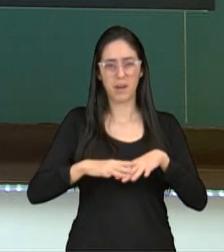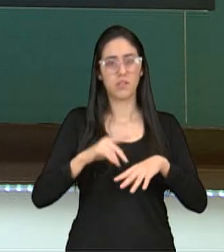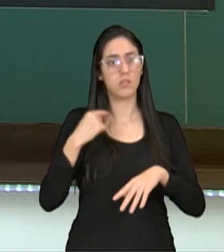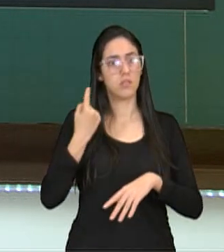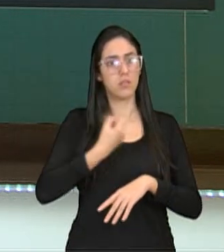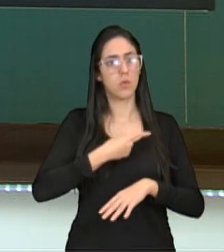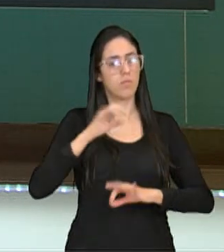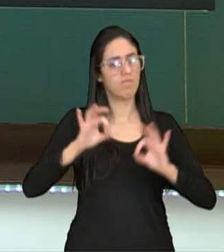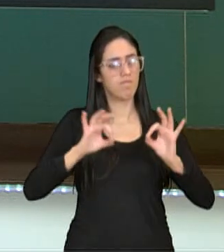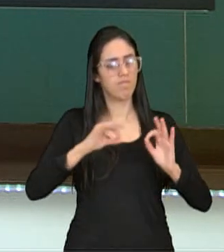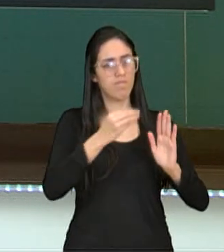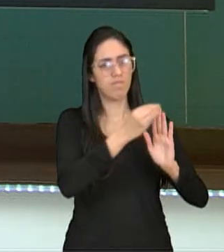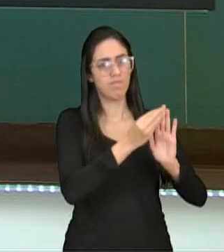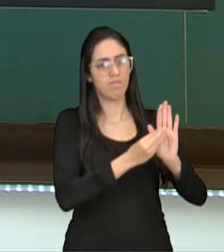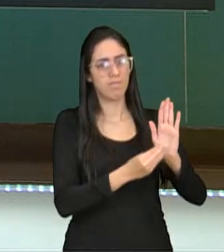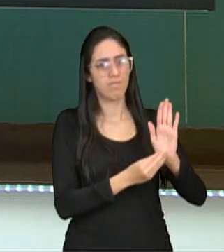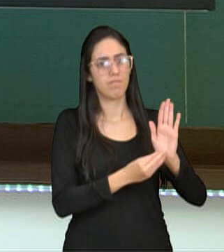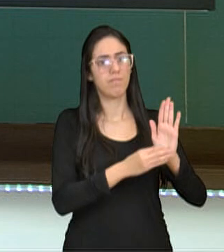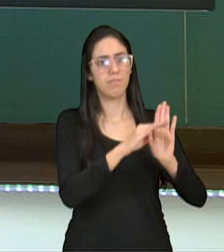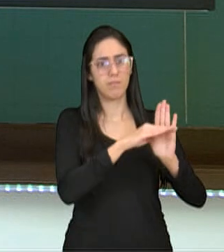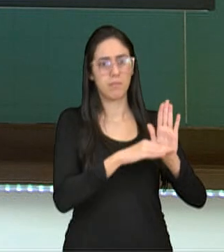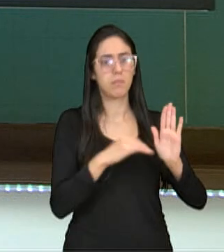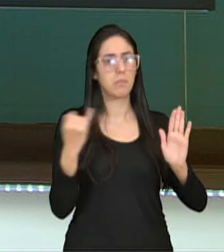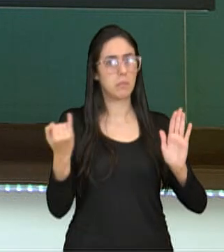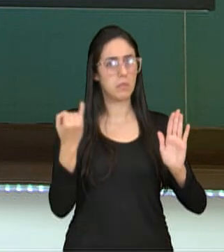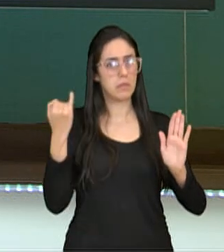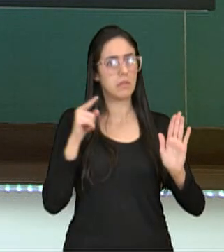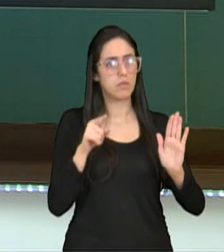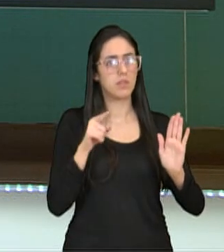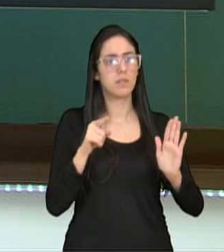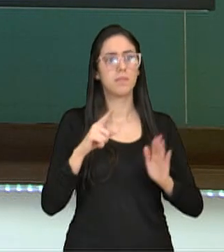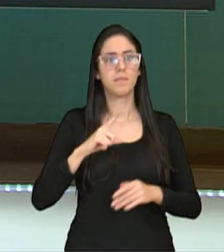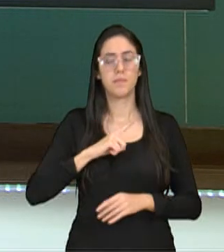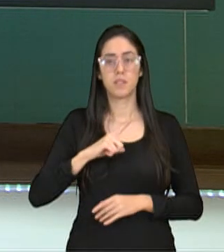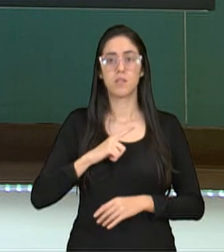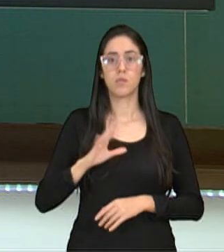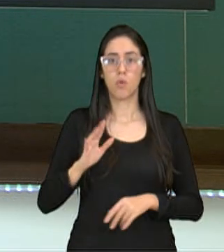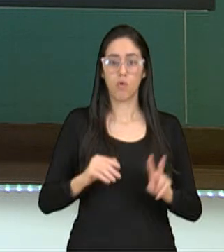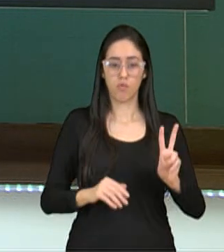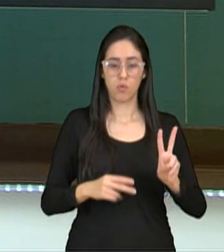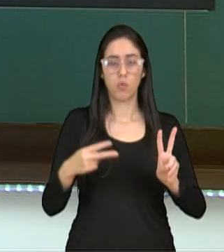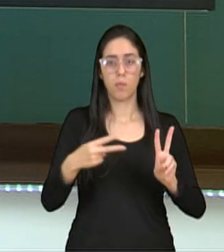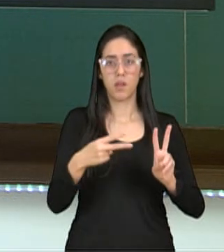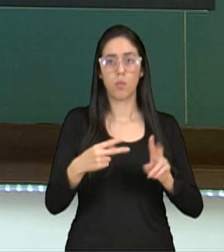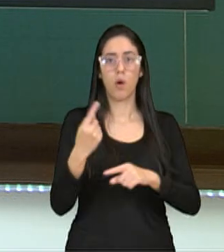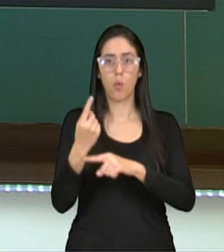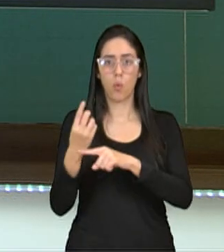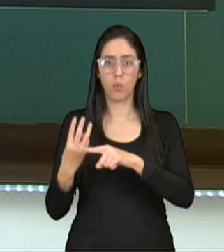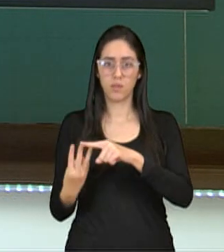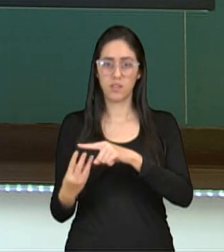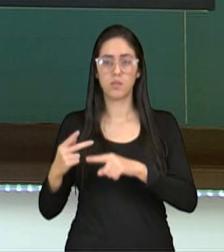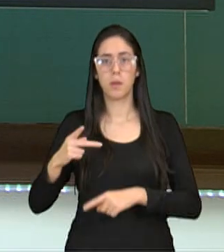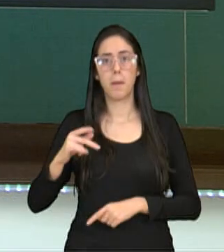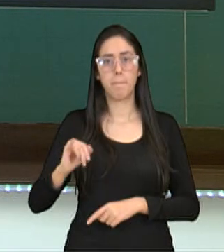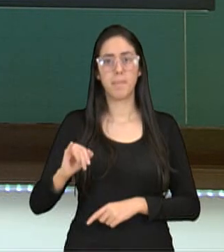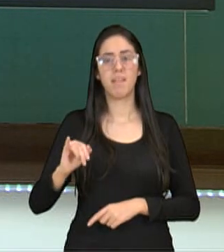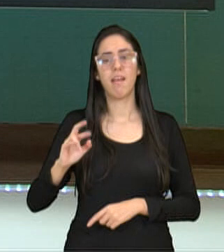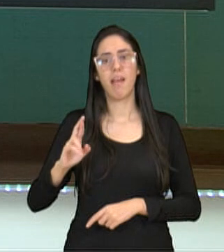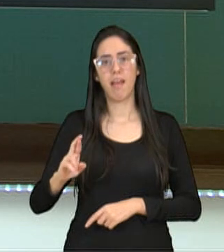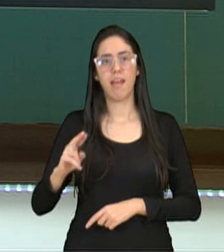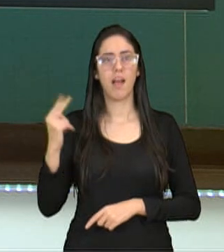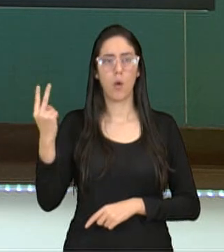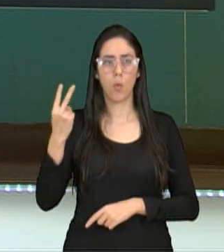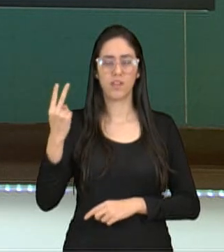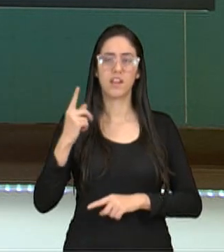naquele formulário que a gente tem, vai ser o quê? Volume é igual a 1/3 de πr ao